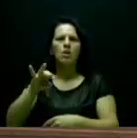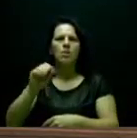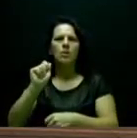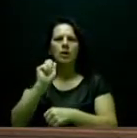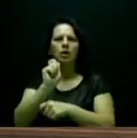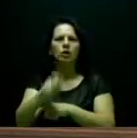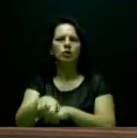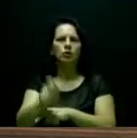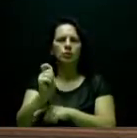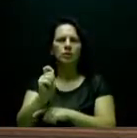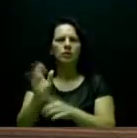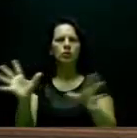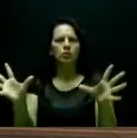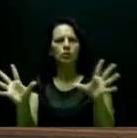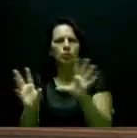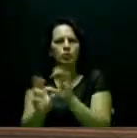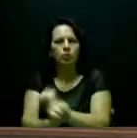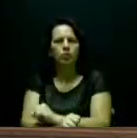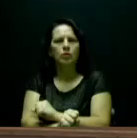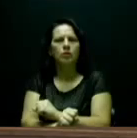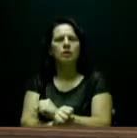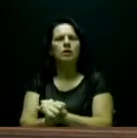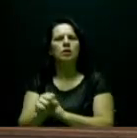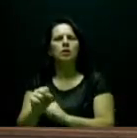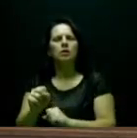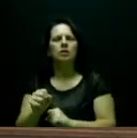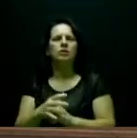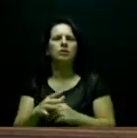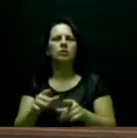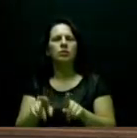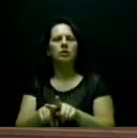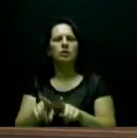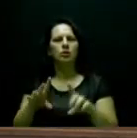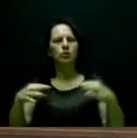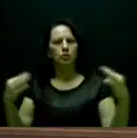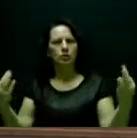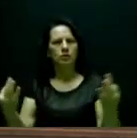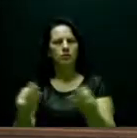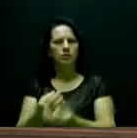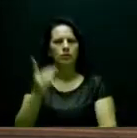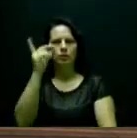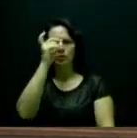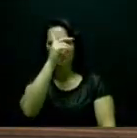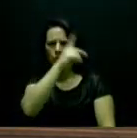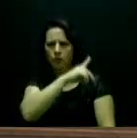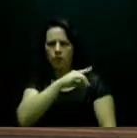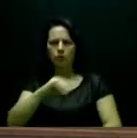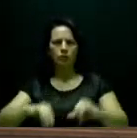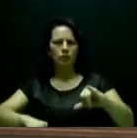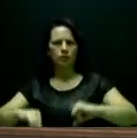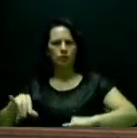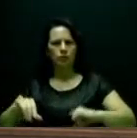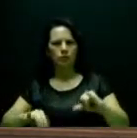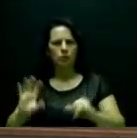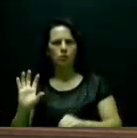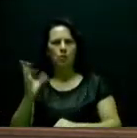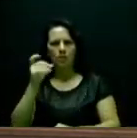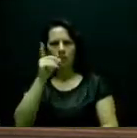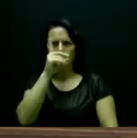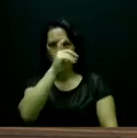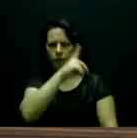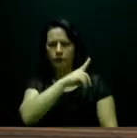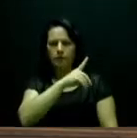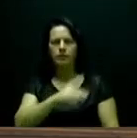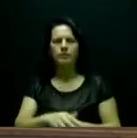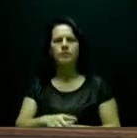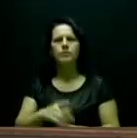Isto de modo a minimizar as agruras pelas quais as mesmas vêm passando por suas famílias por conta daquele infortúnio. A iniciativa se adequa